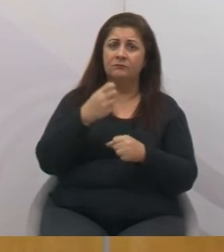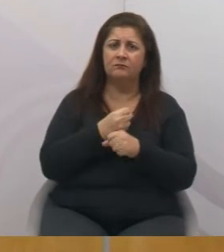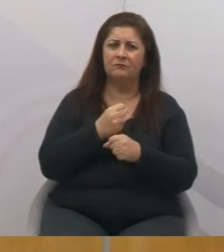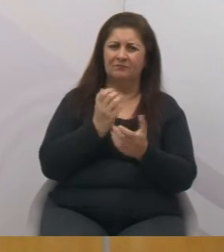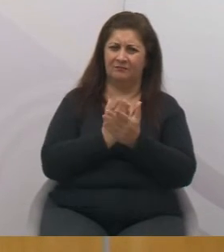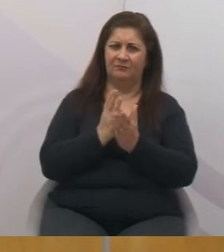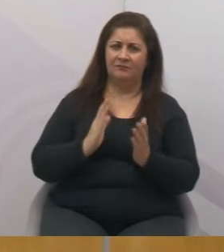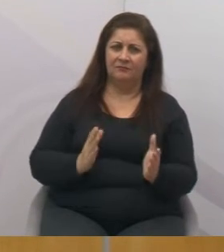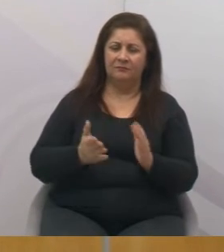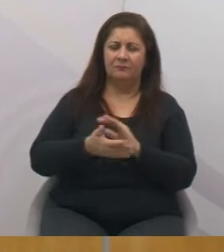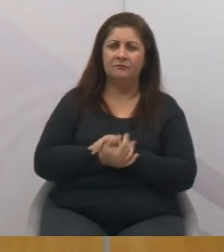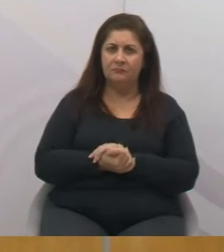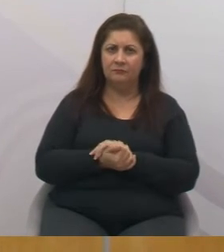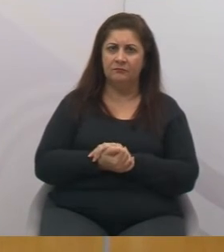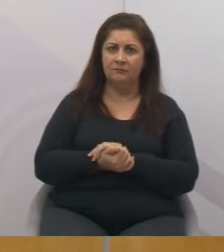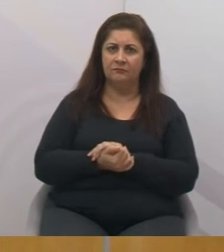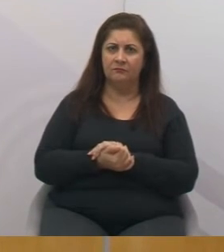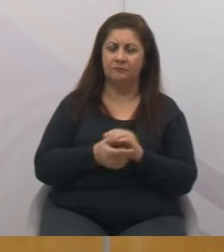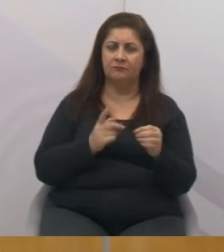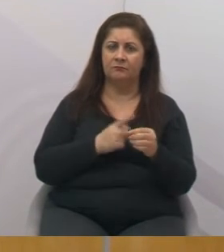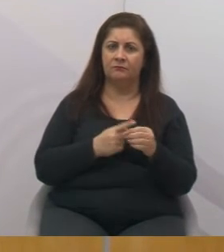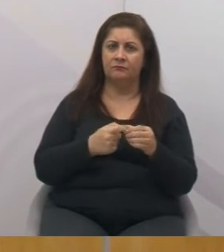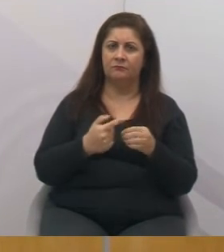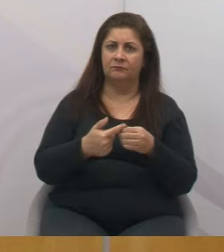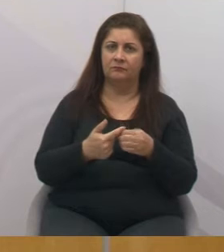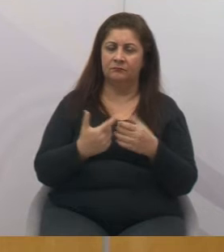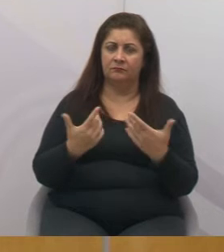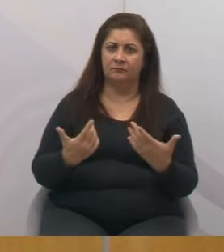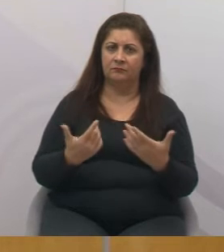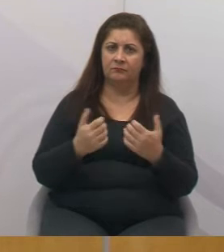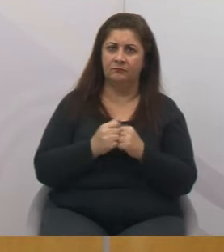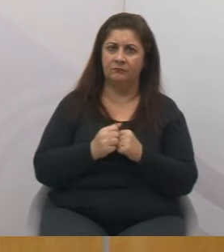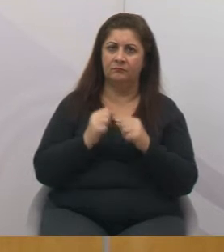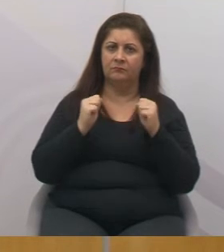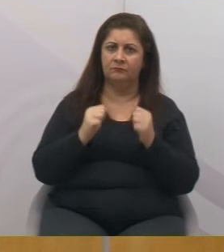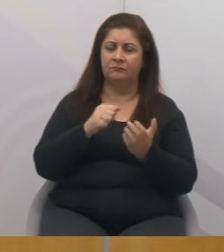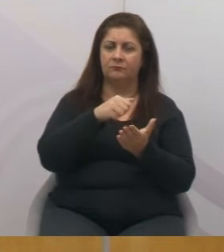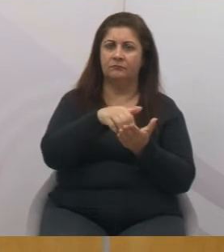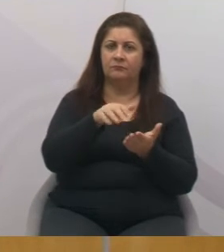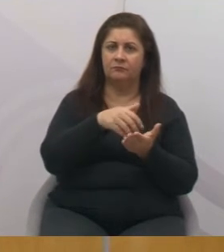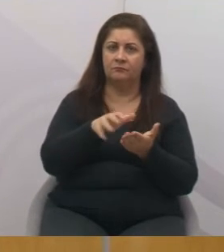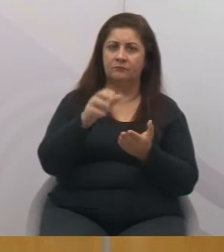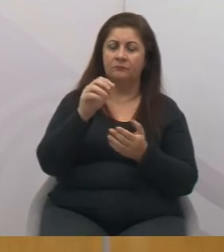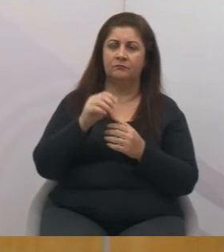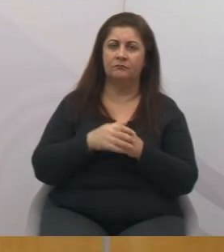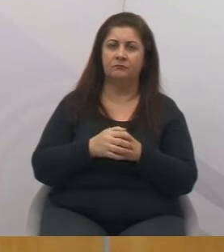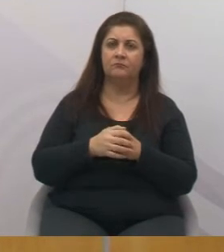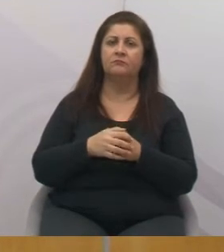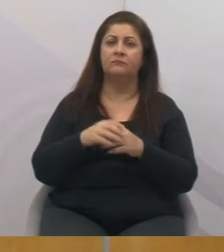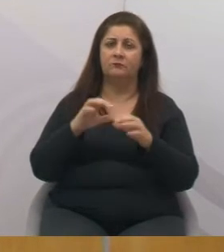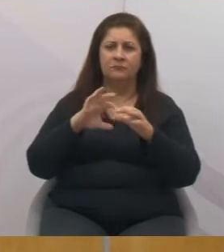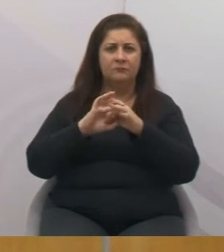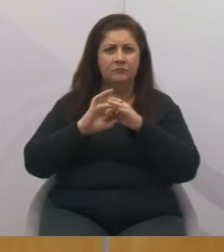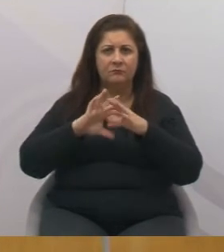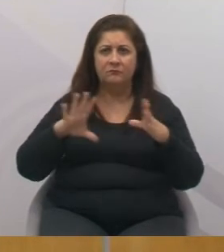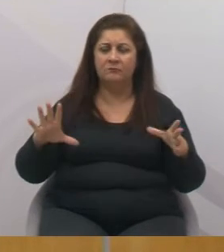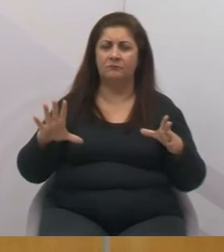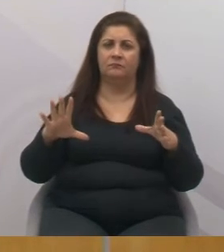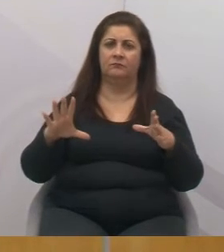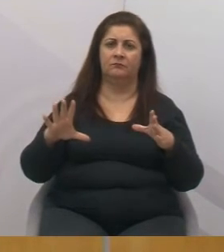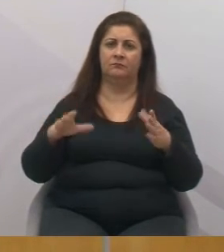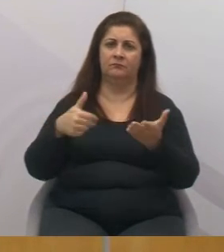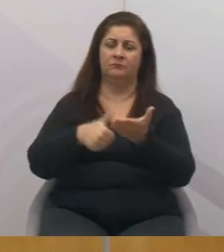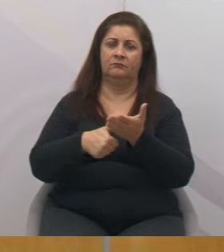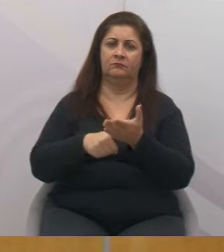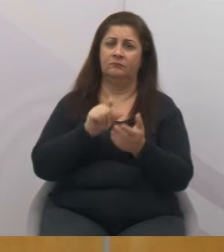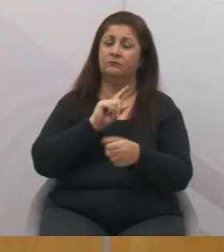parado, para que o município pudesse emitir as licenças ambientais sem precisar da